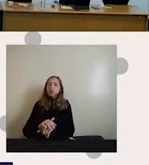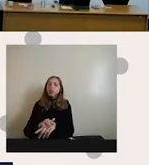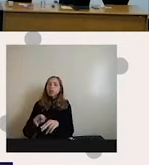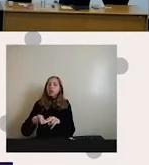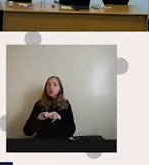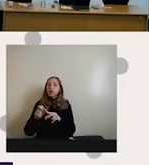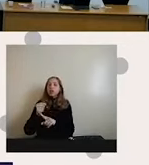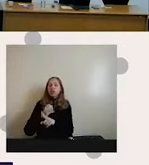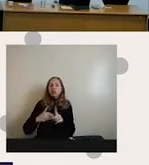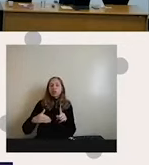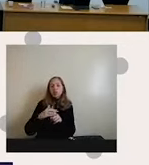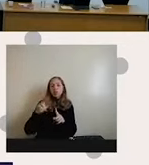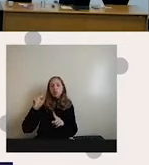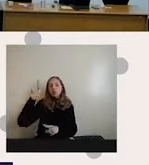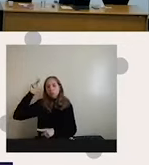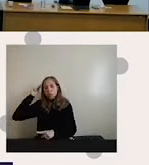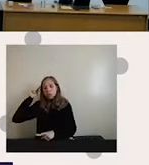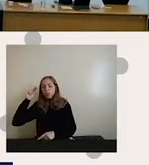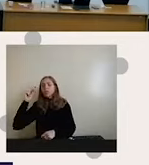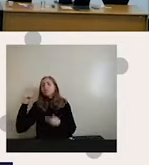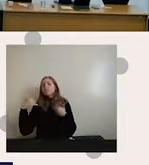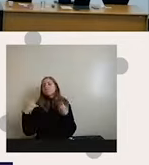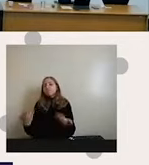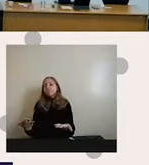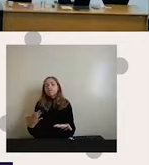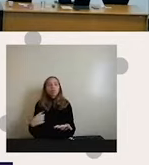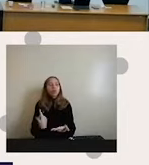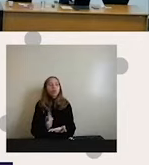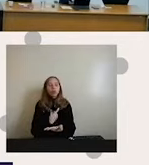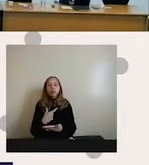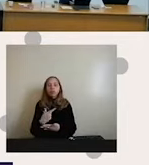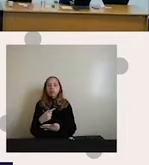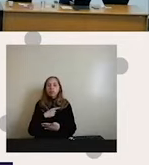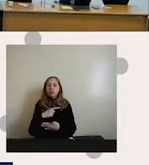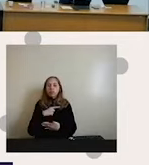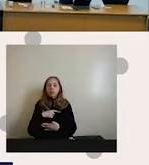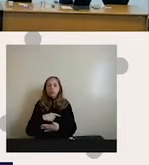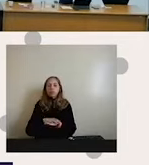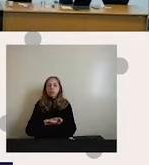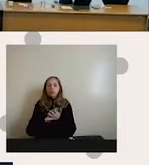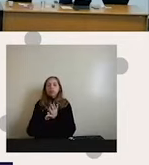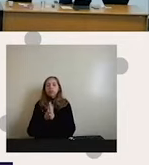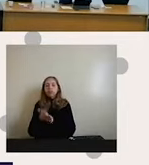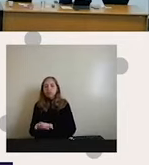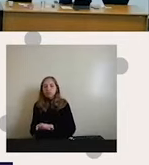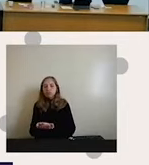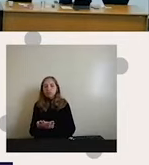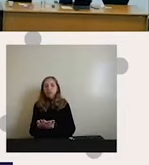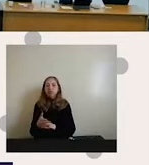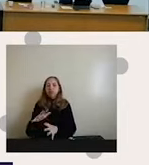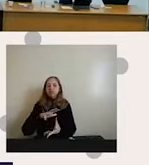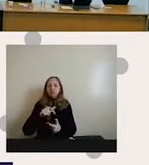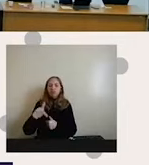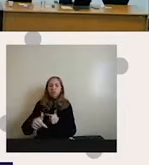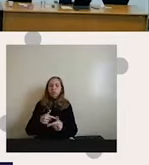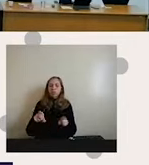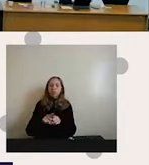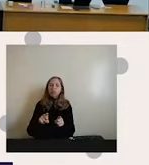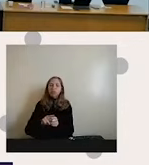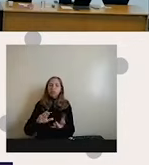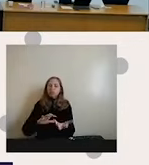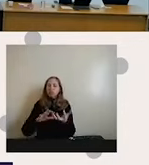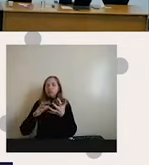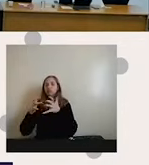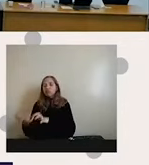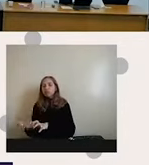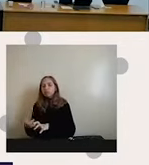Então, não à toa a gente tem com as transformações do mundo do trabalho também as transformações, né, as